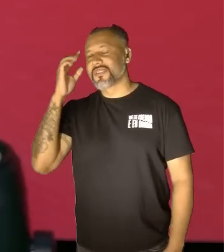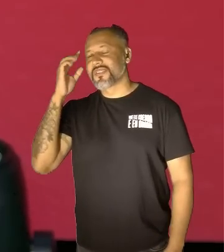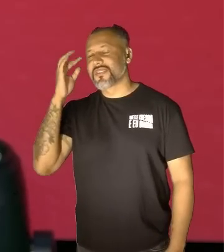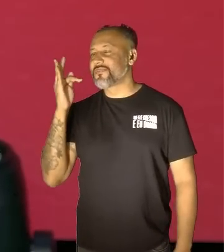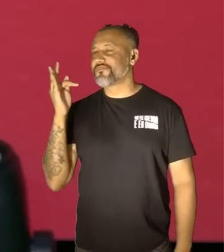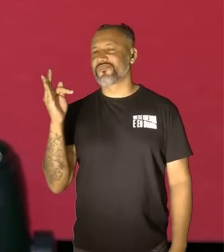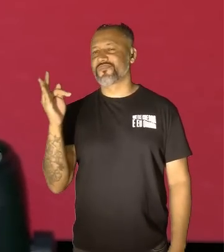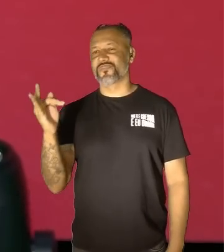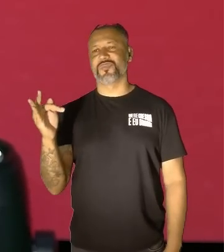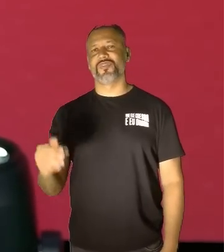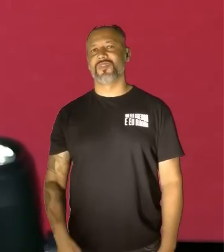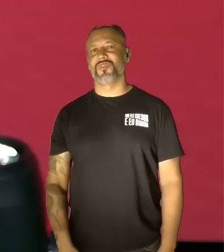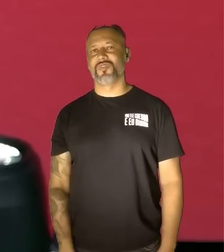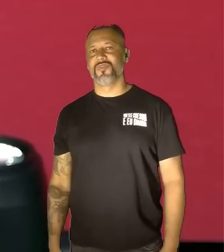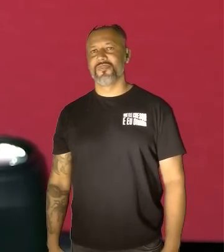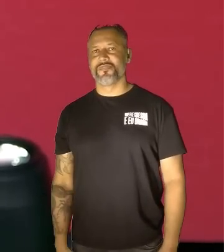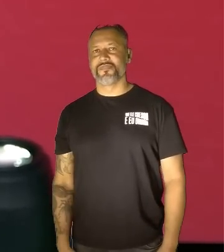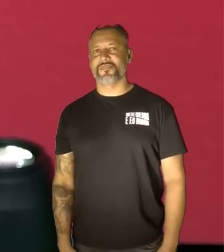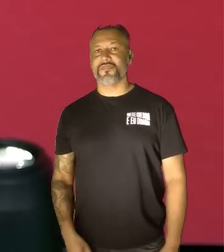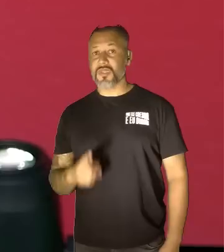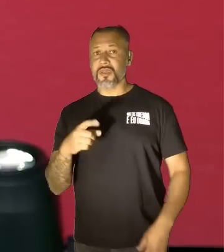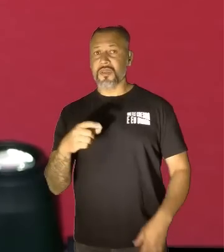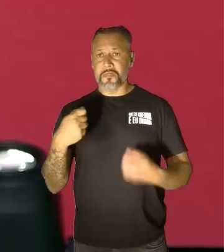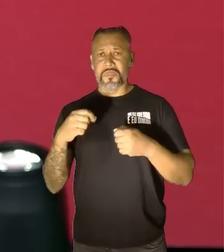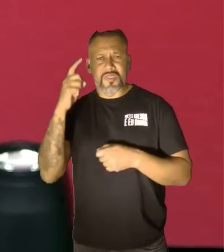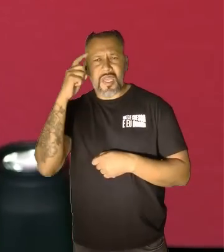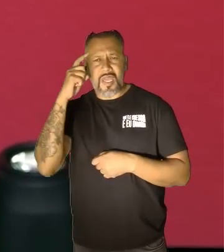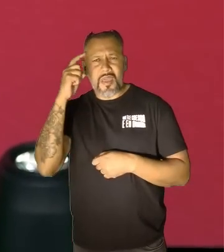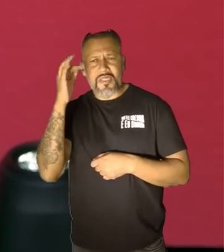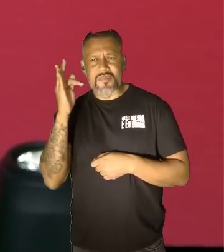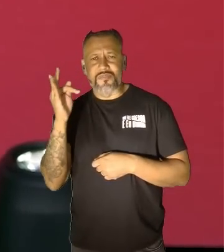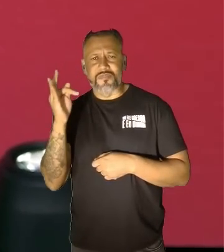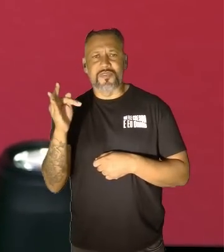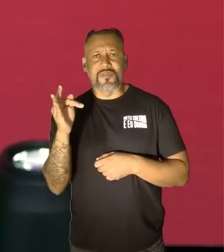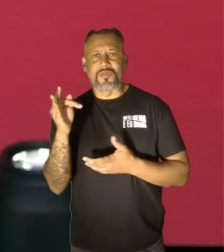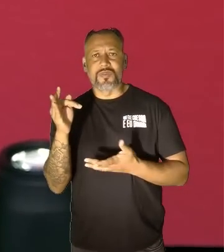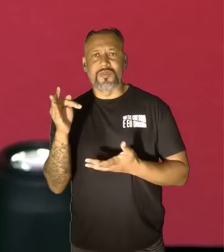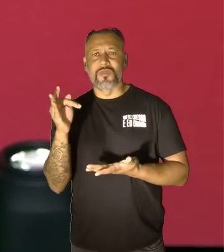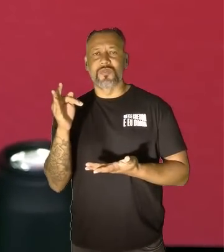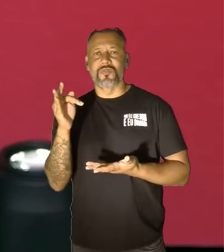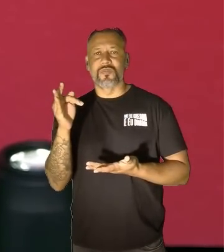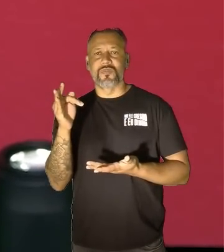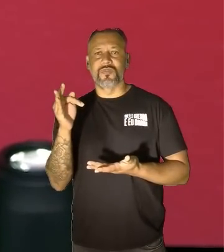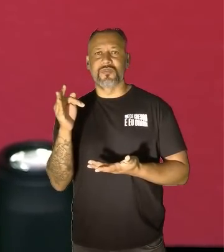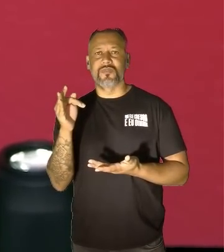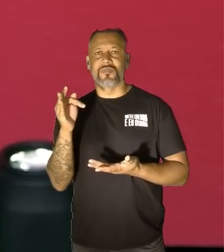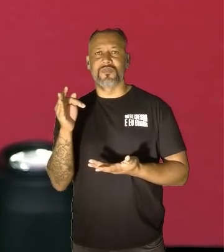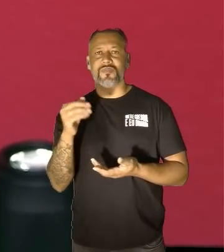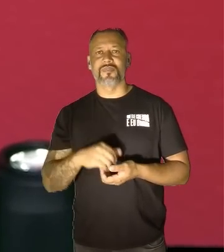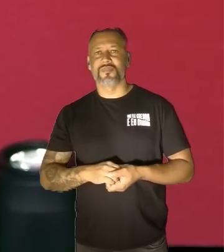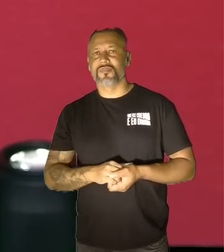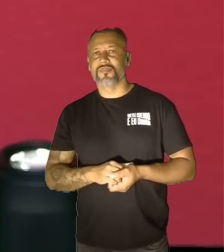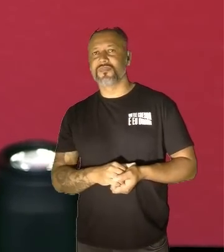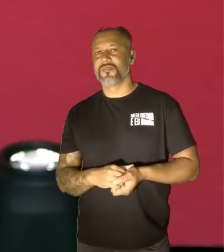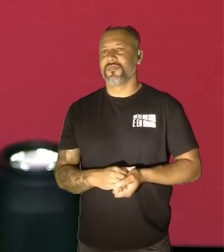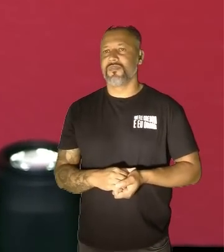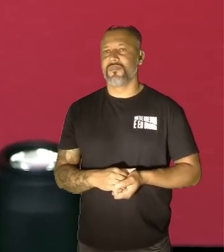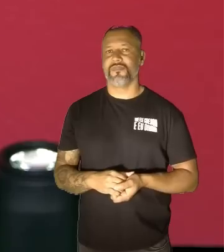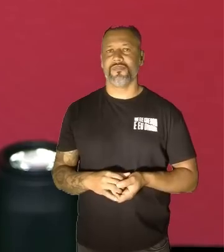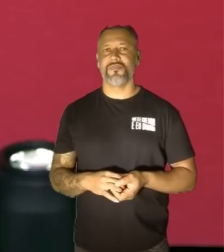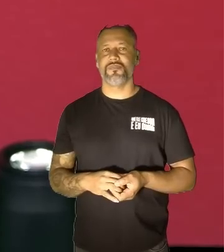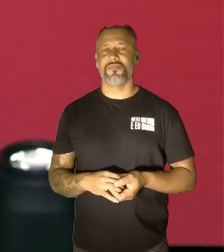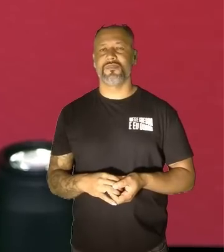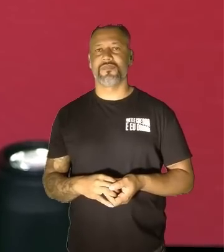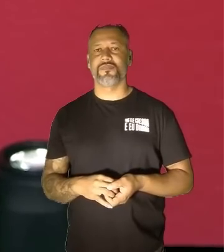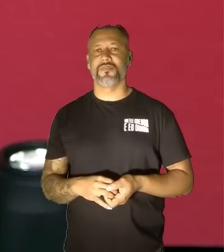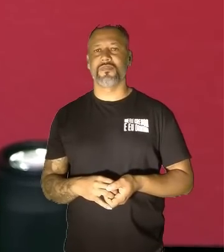Você precisa se vestir do seu futuro. Samuel não é um sacerdote, mas todos os anos Ana leva uma estola sacerdotal